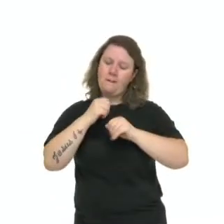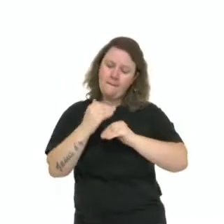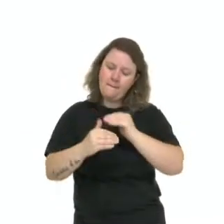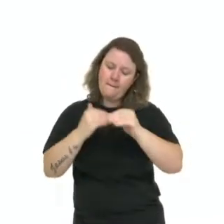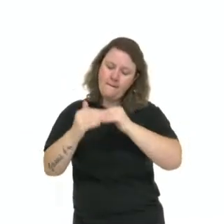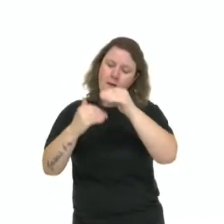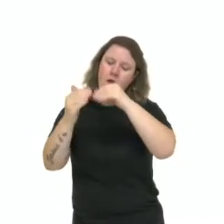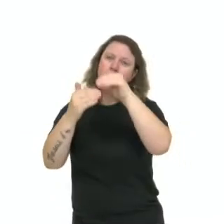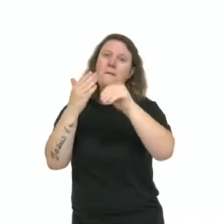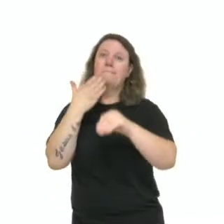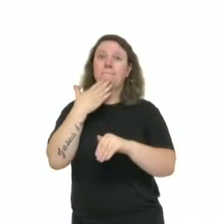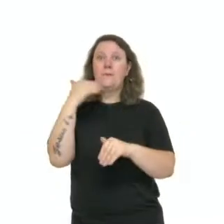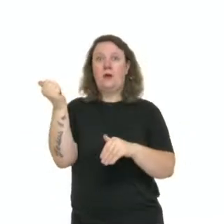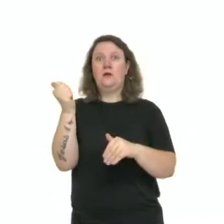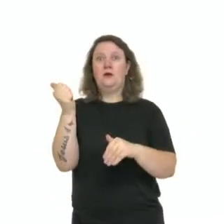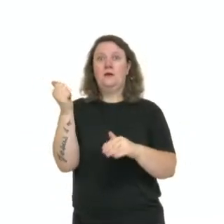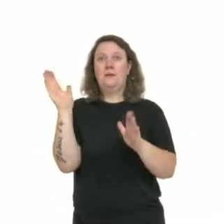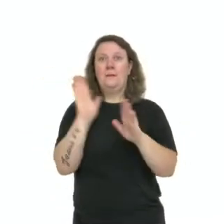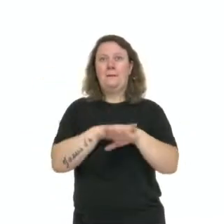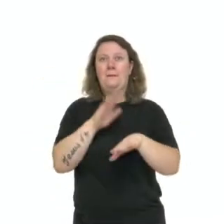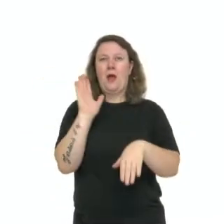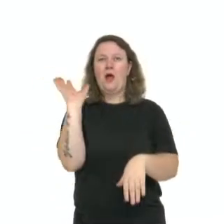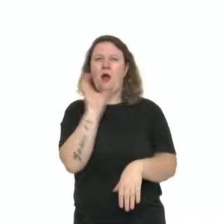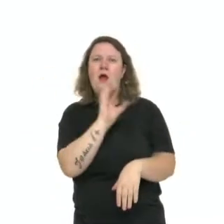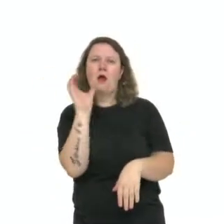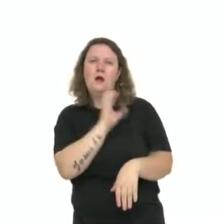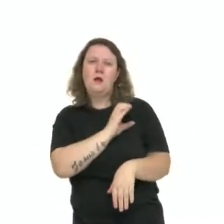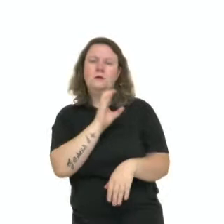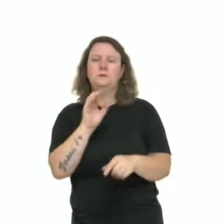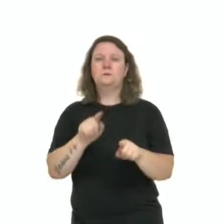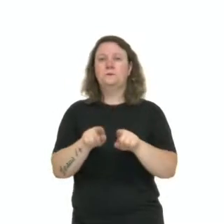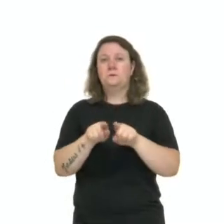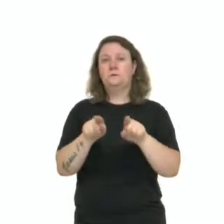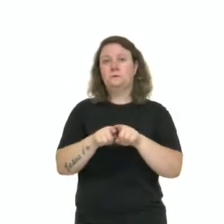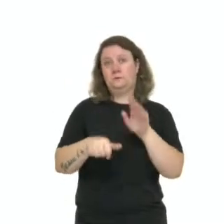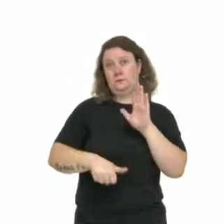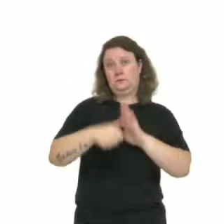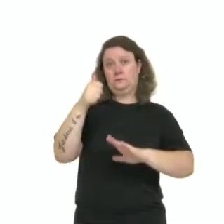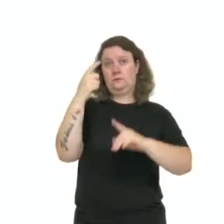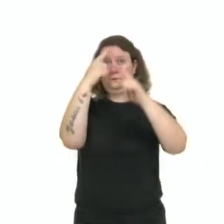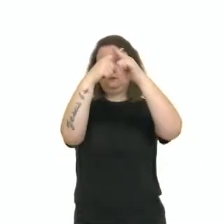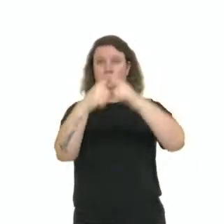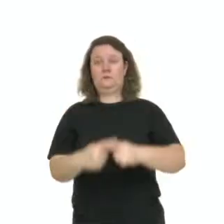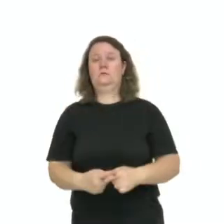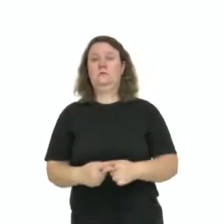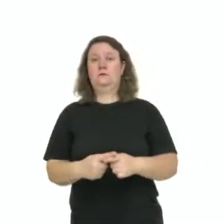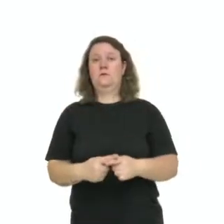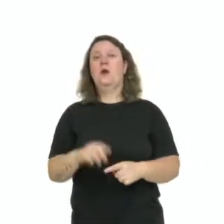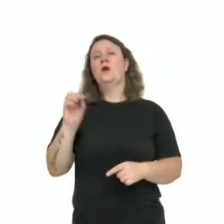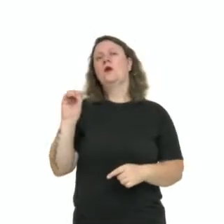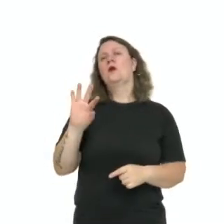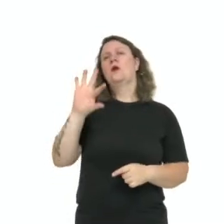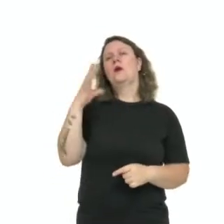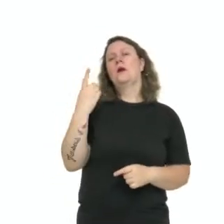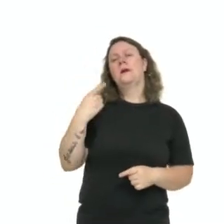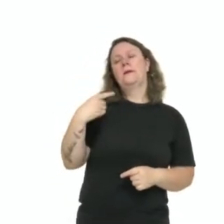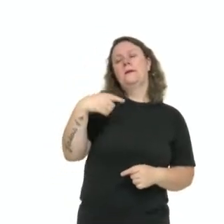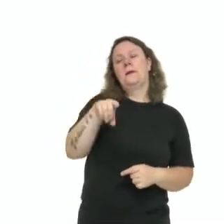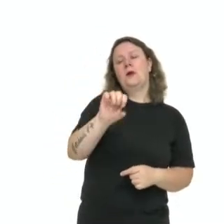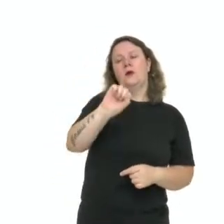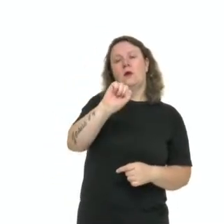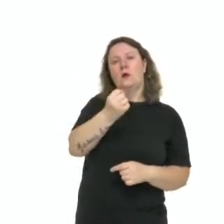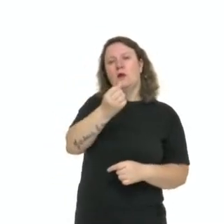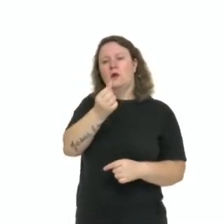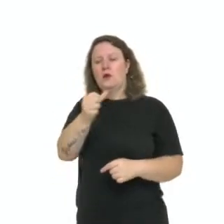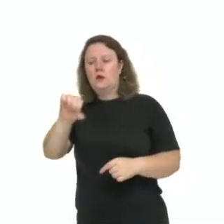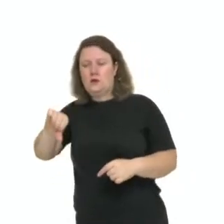alcançar maior velocidade. A primeira grande prova de ciclismo foi realizada em 1869